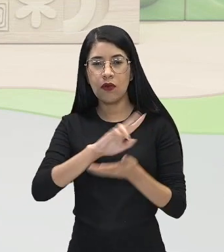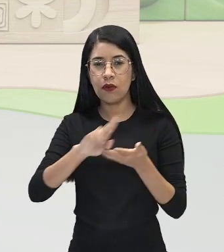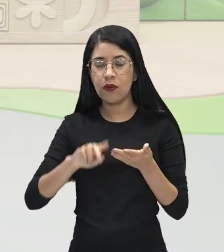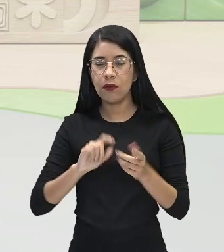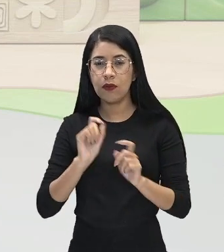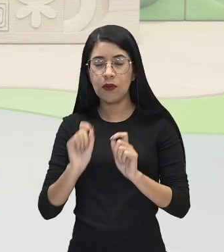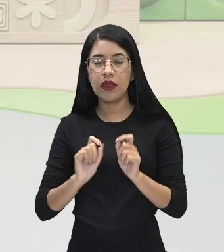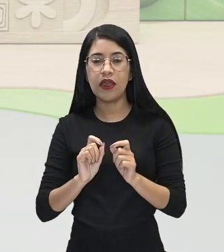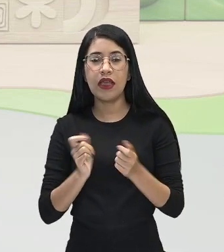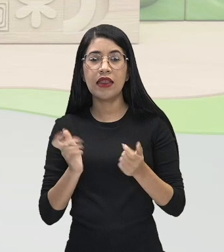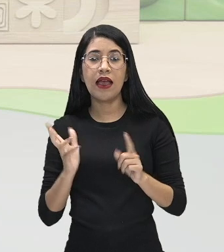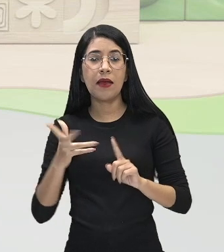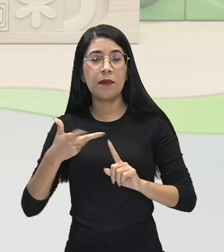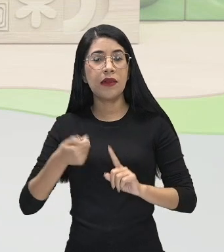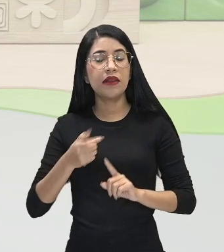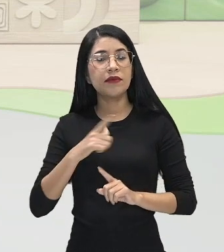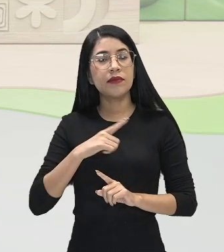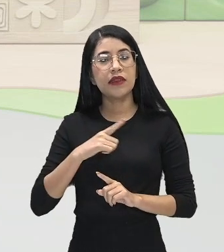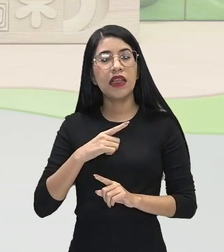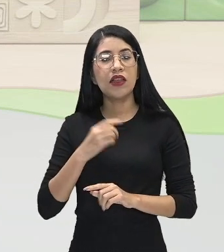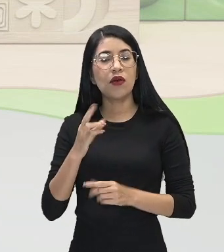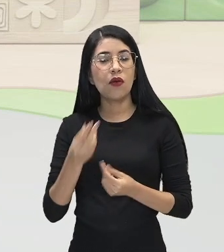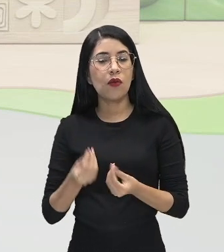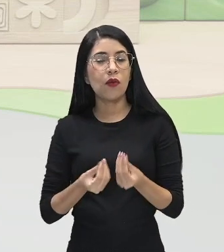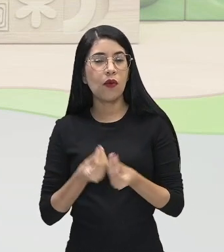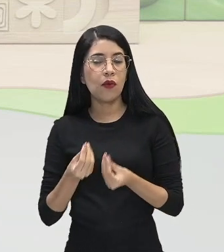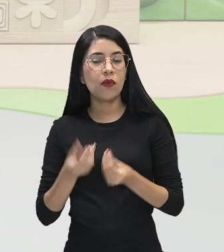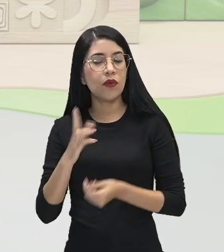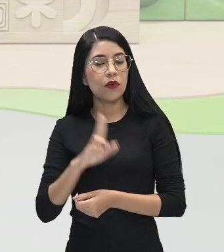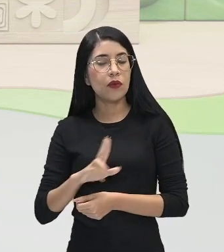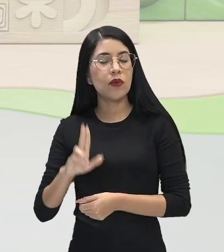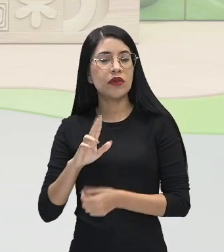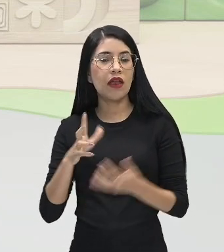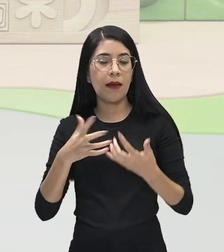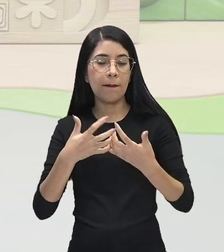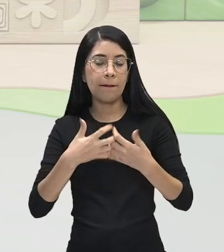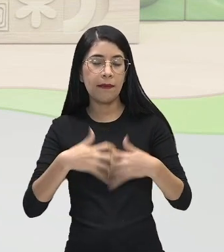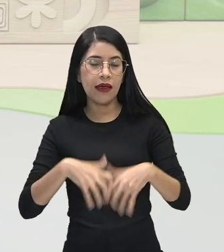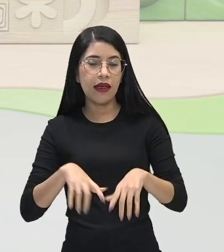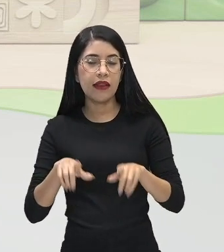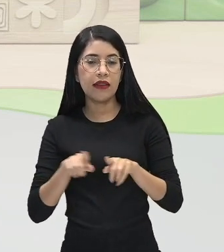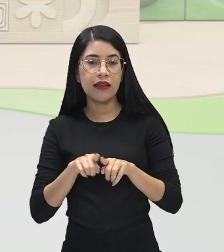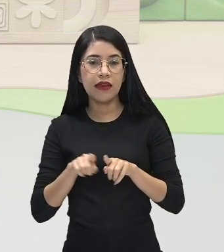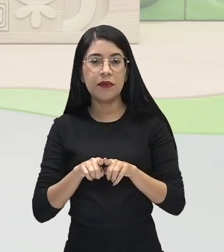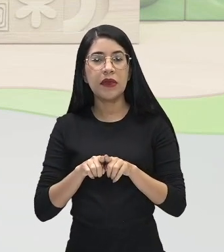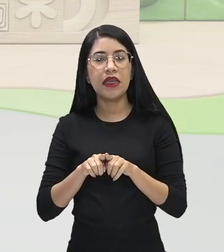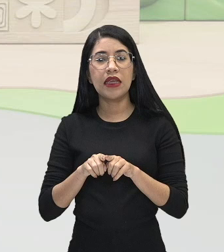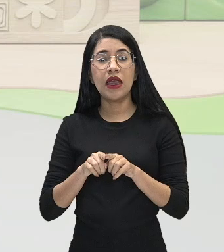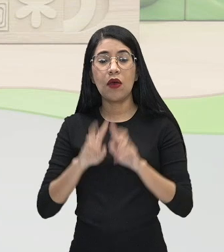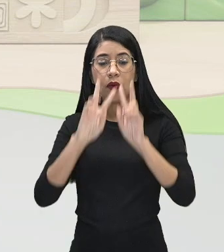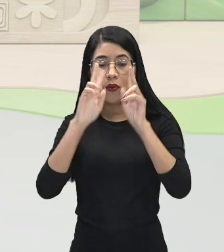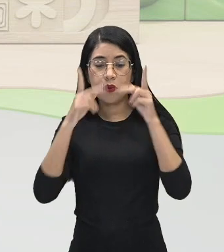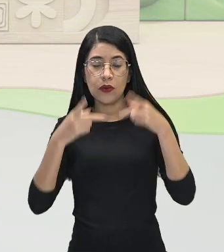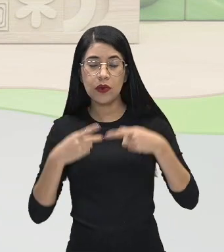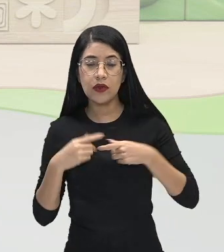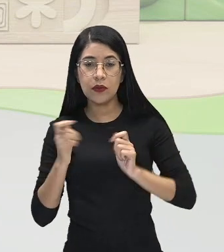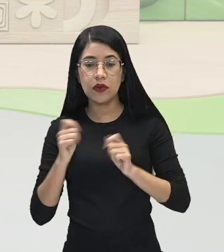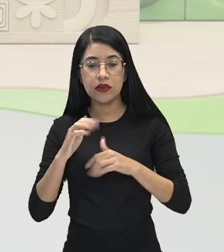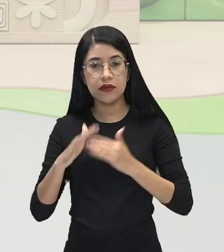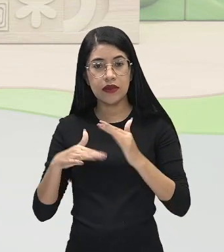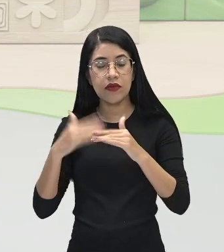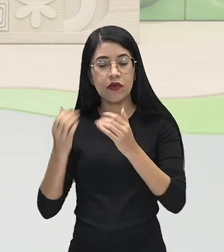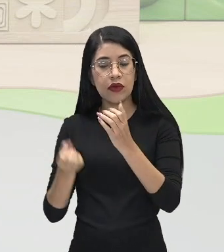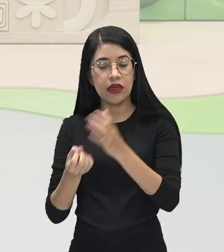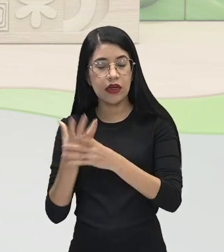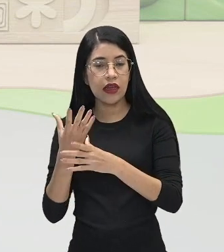pela habilidade que nós temos em manusear essas máquinas simples e porque também a espécie humana desenvolveu essas máquinas,